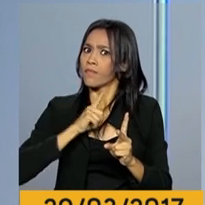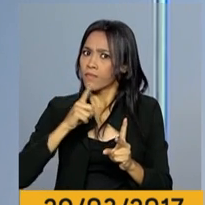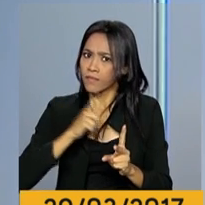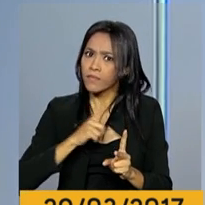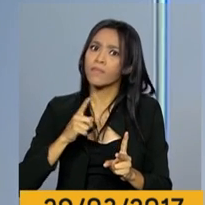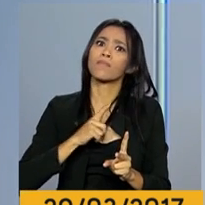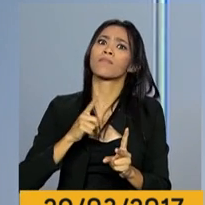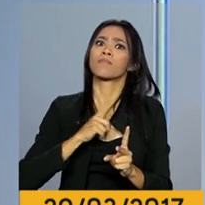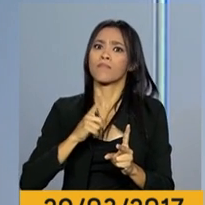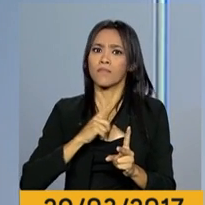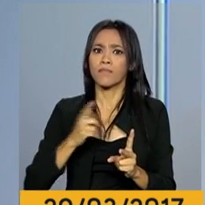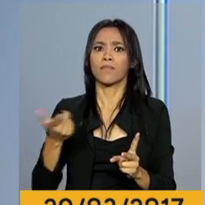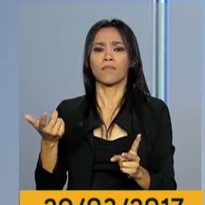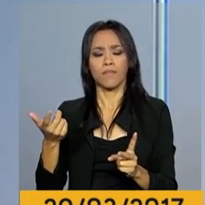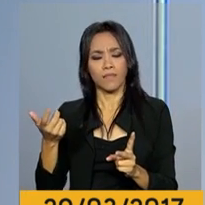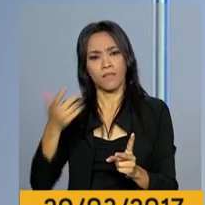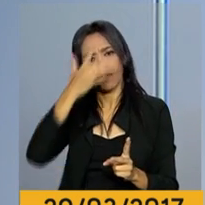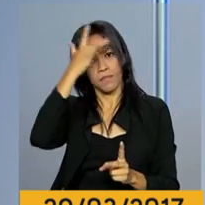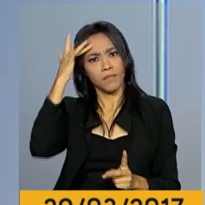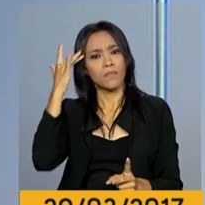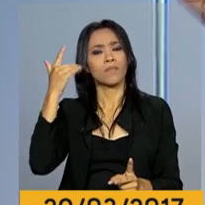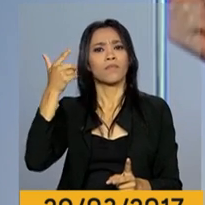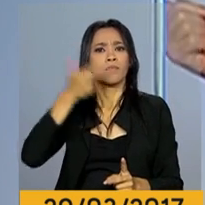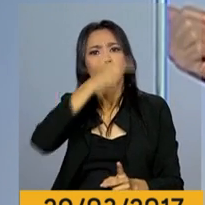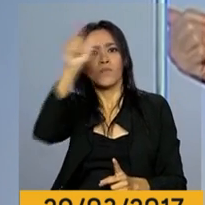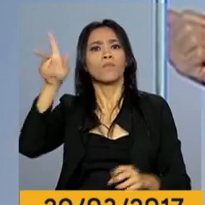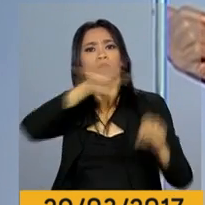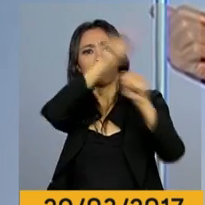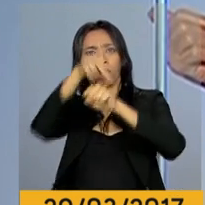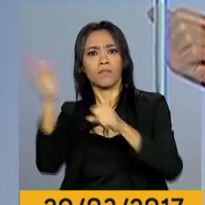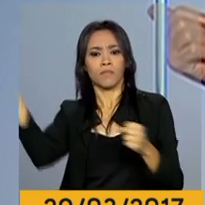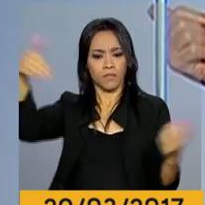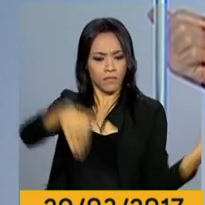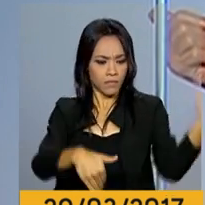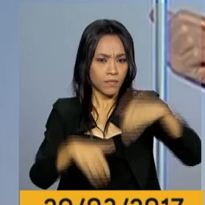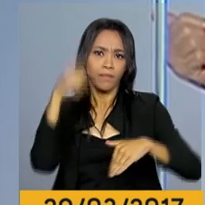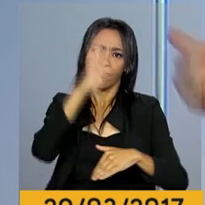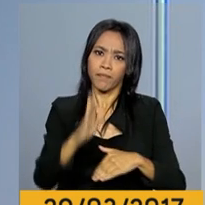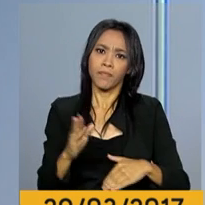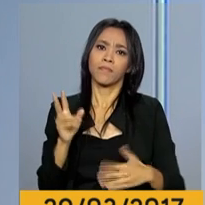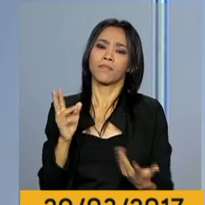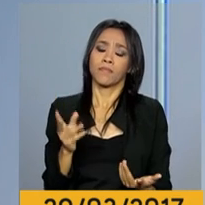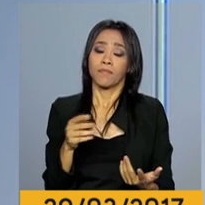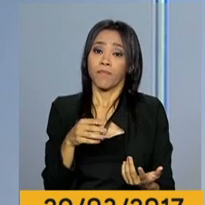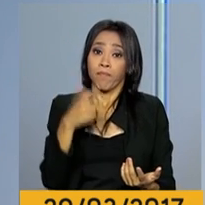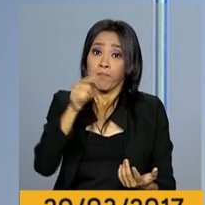um ágio fantástico anteriormente a companhia